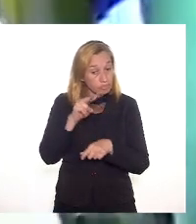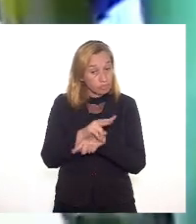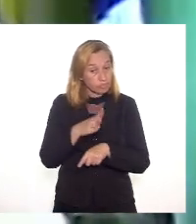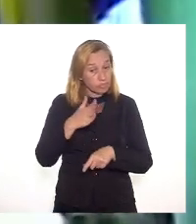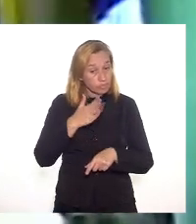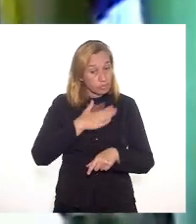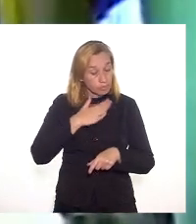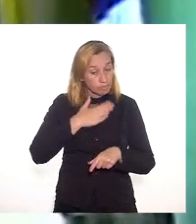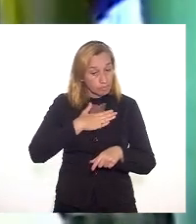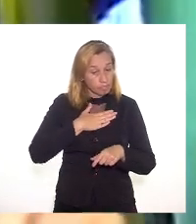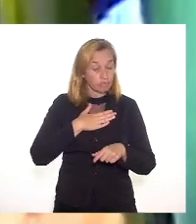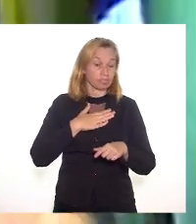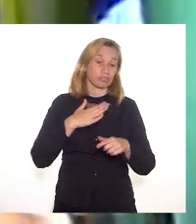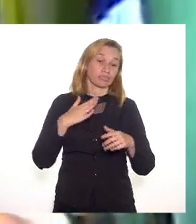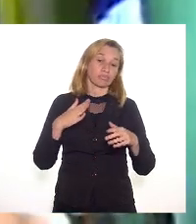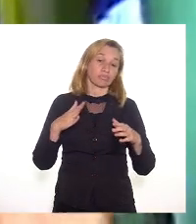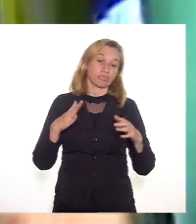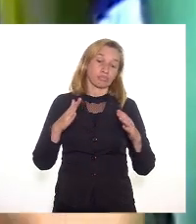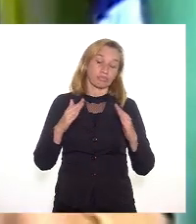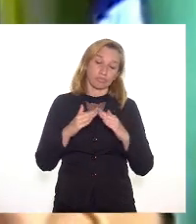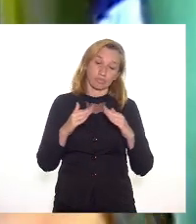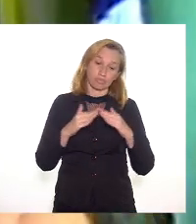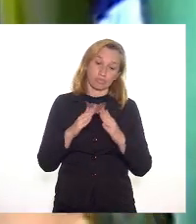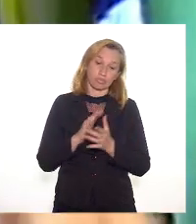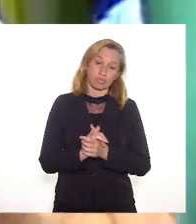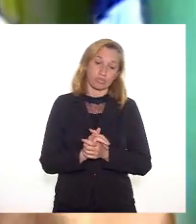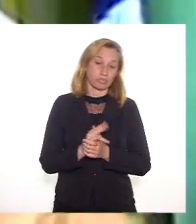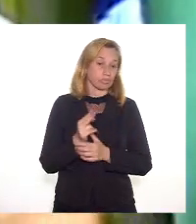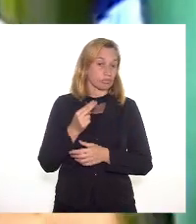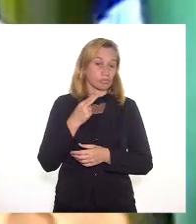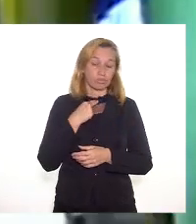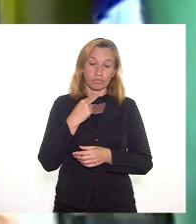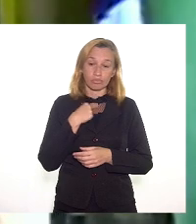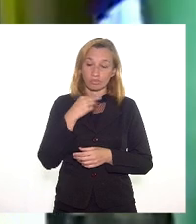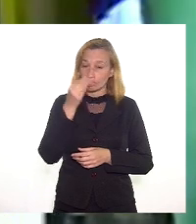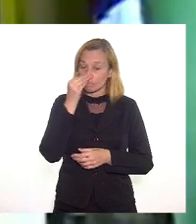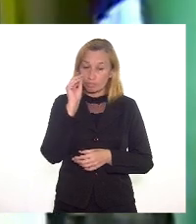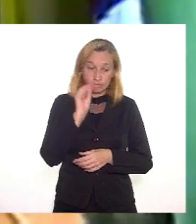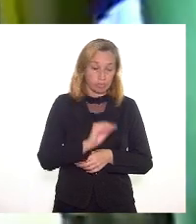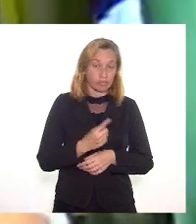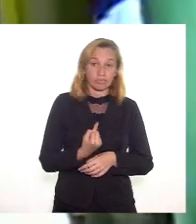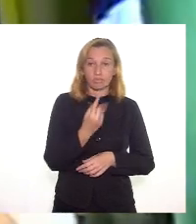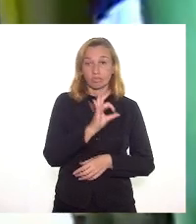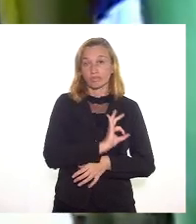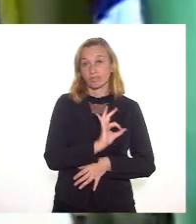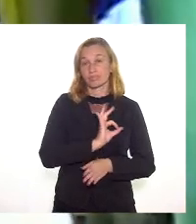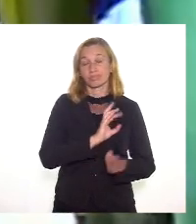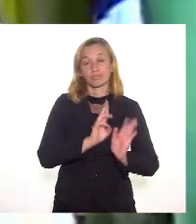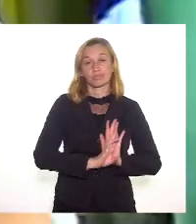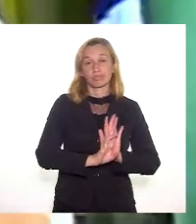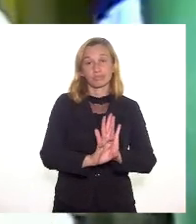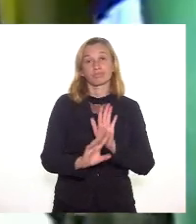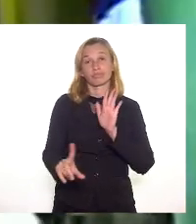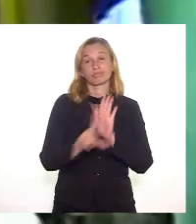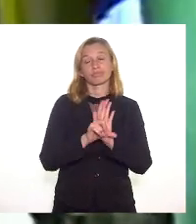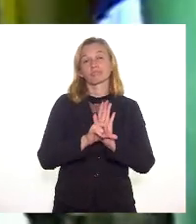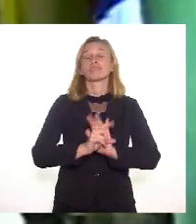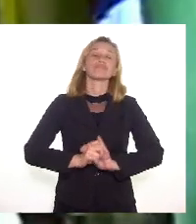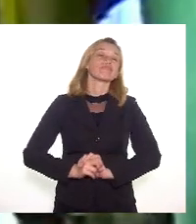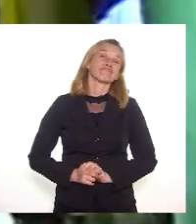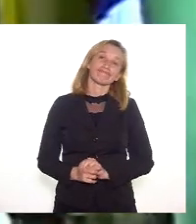comunidade, mas não posso crucificar o policial, o representante da lei.